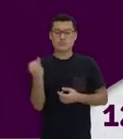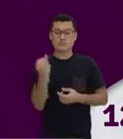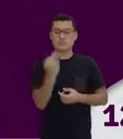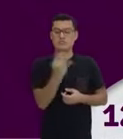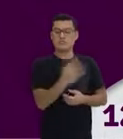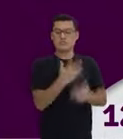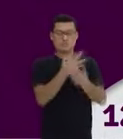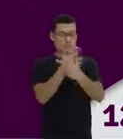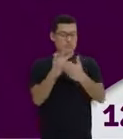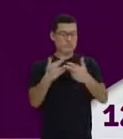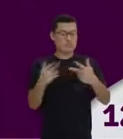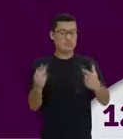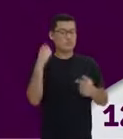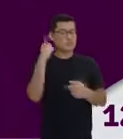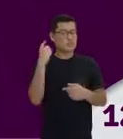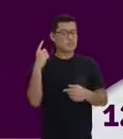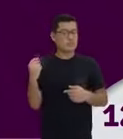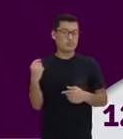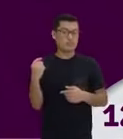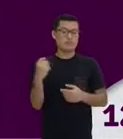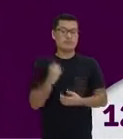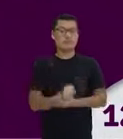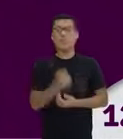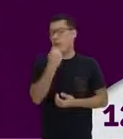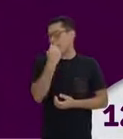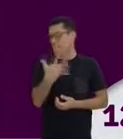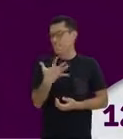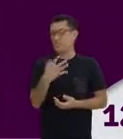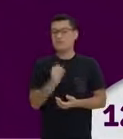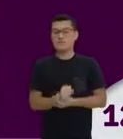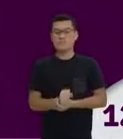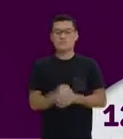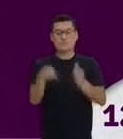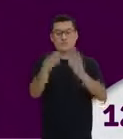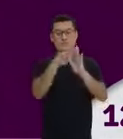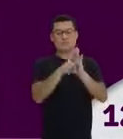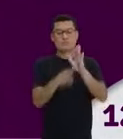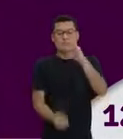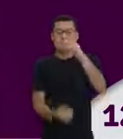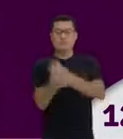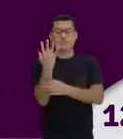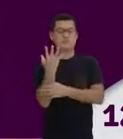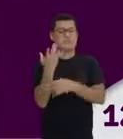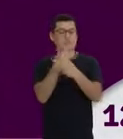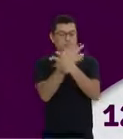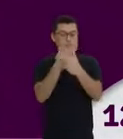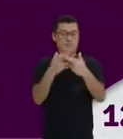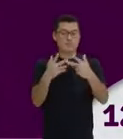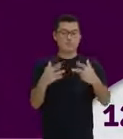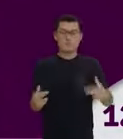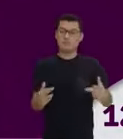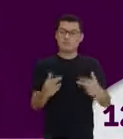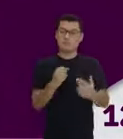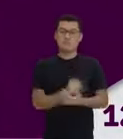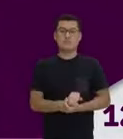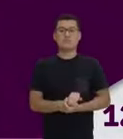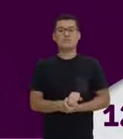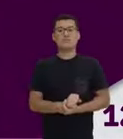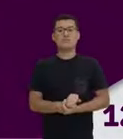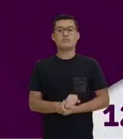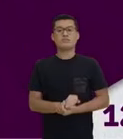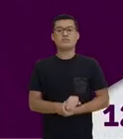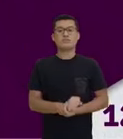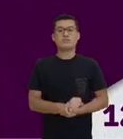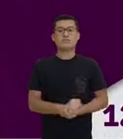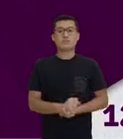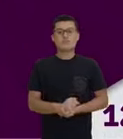na variedade de sonoridades bom essa questão da produção musical bem variada no